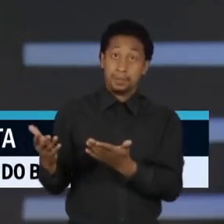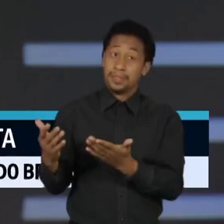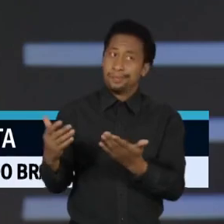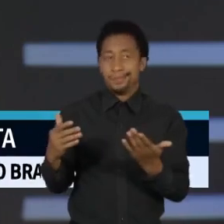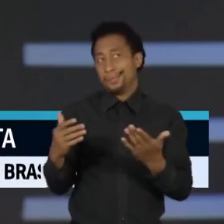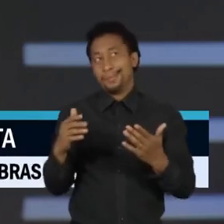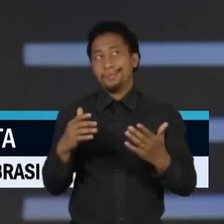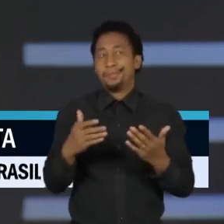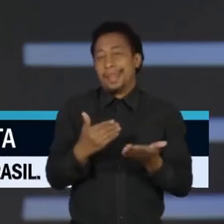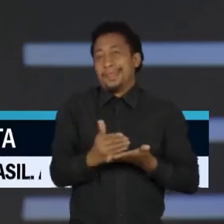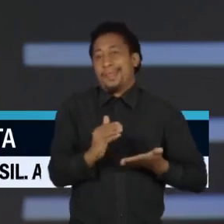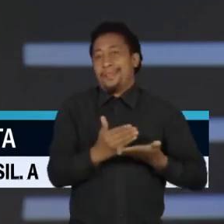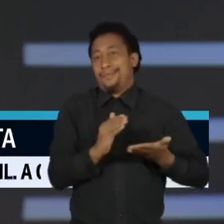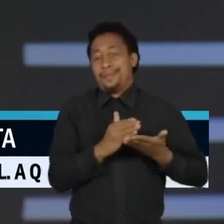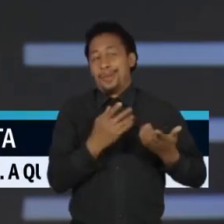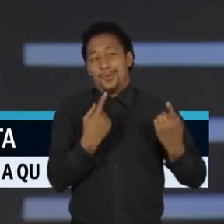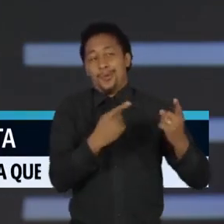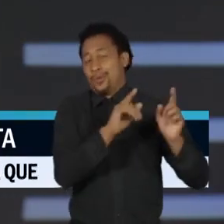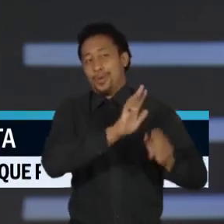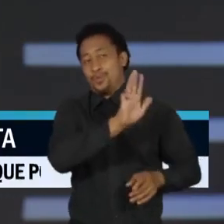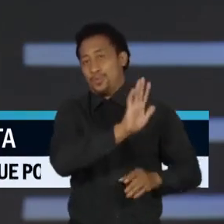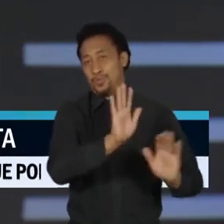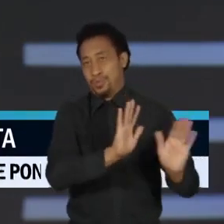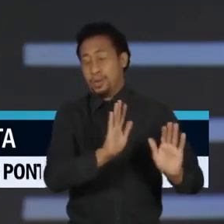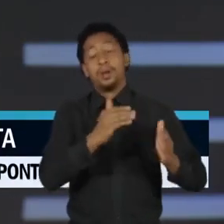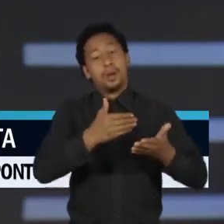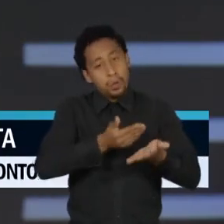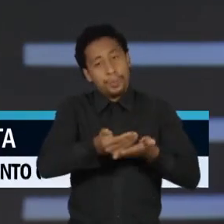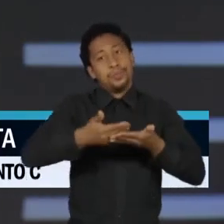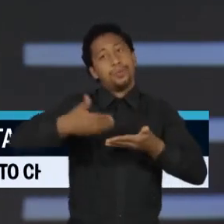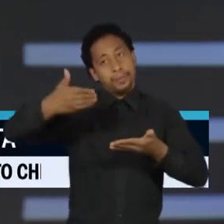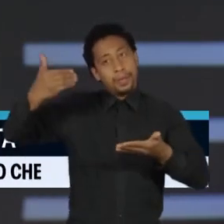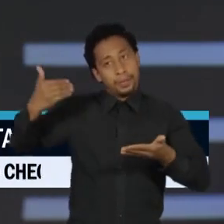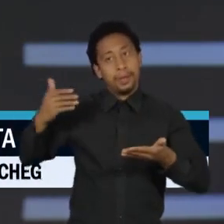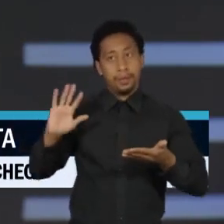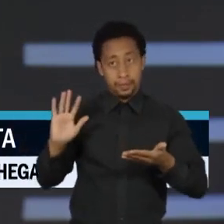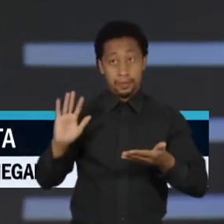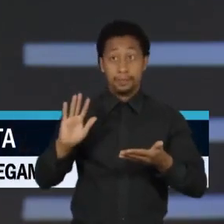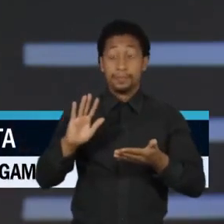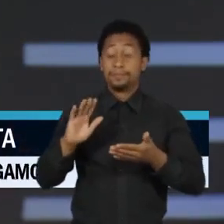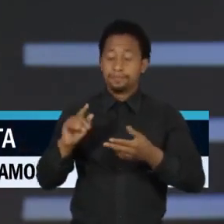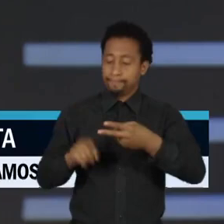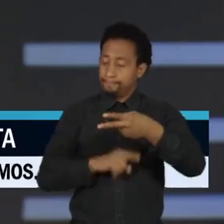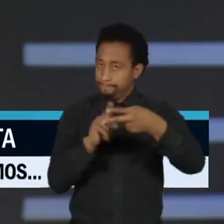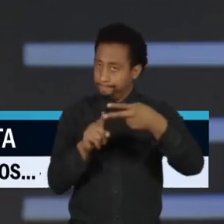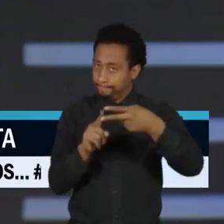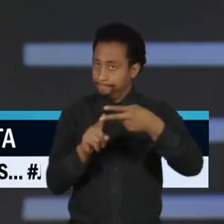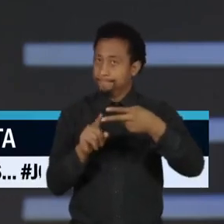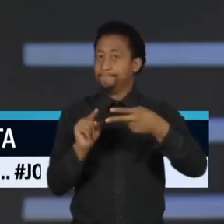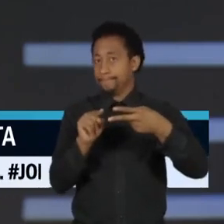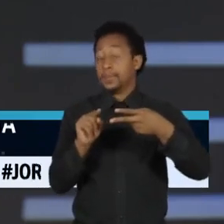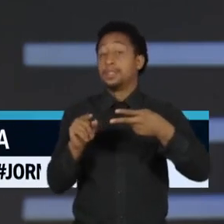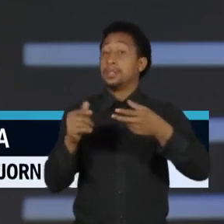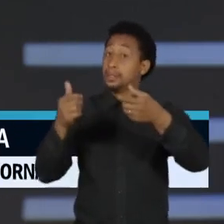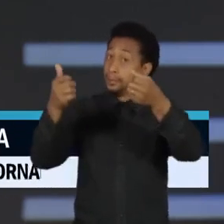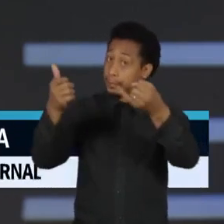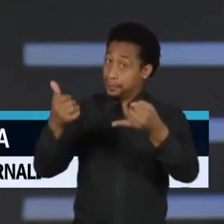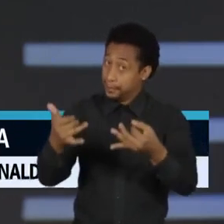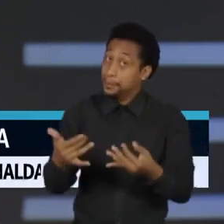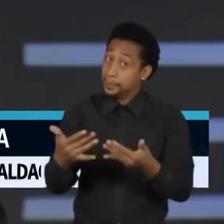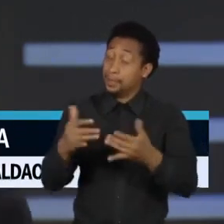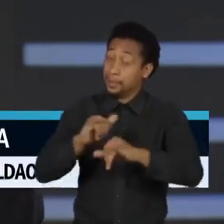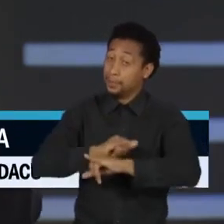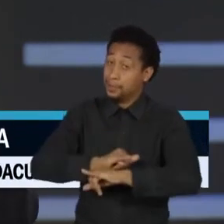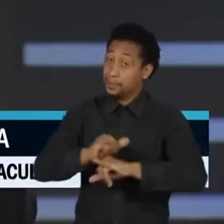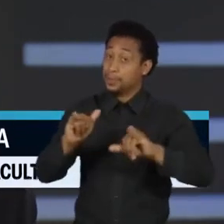com o Lula. Isso aí já tinha começado. Agora, a outra questão que eu acho que tem a ver é e que eles sinalizaram, tanto no comunicado